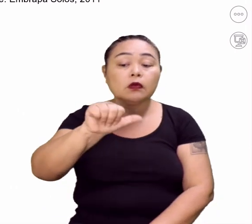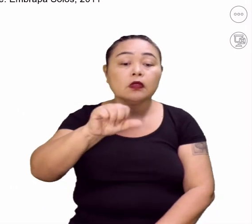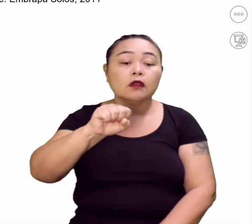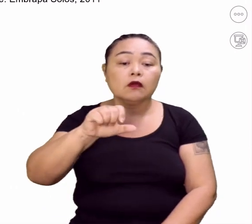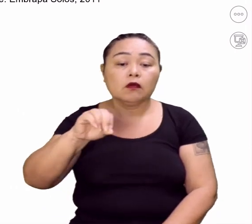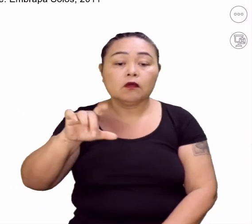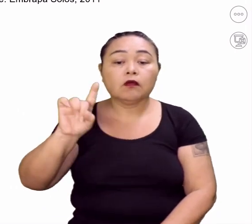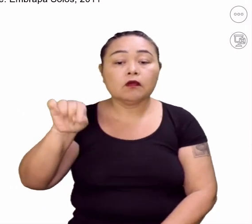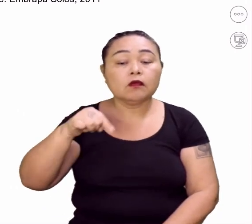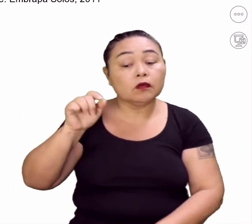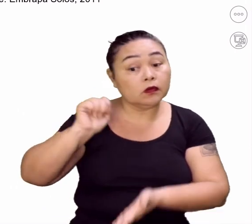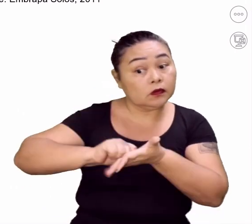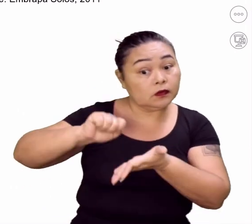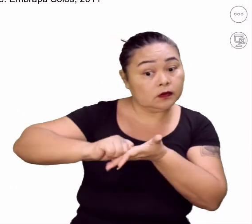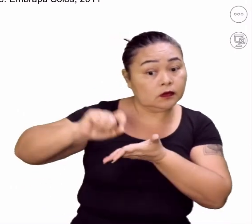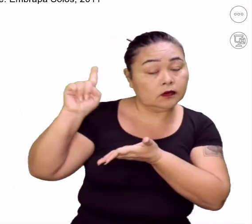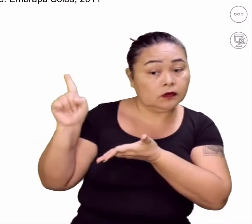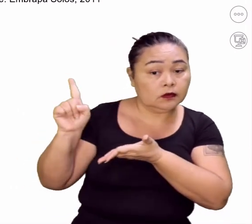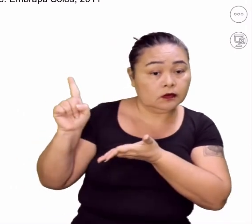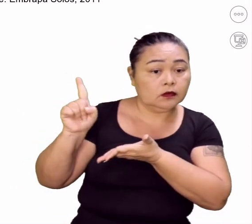Latossolo, anota isso aí, ó.